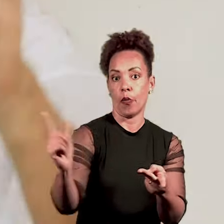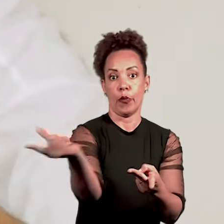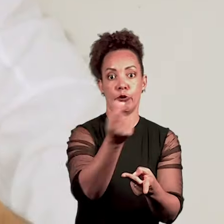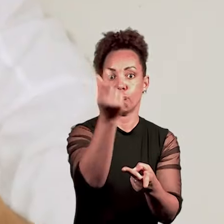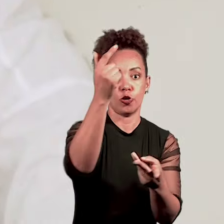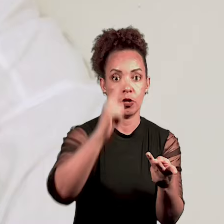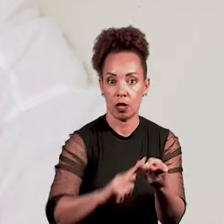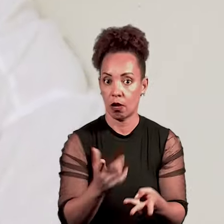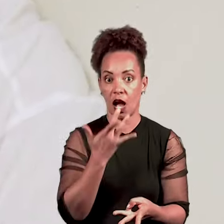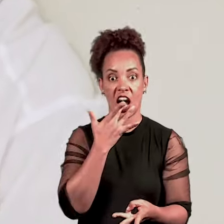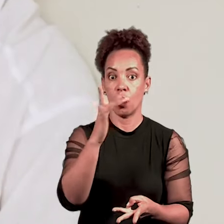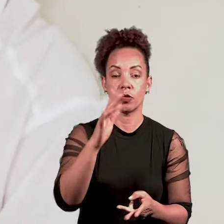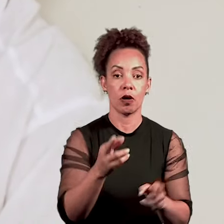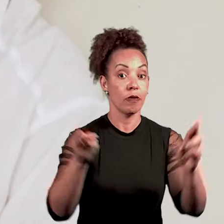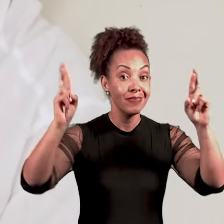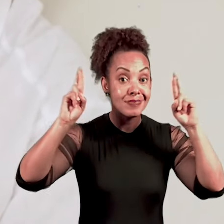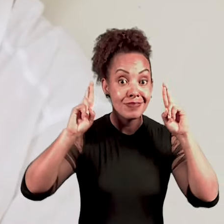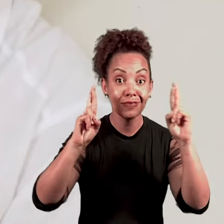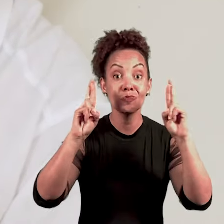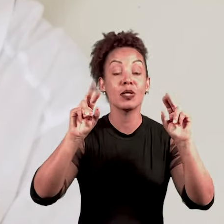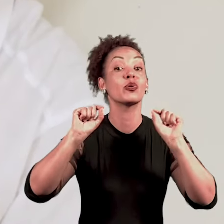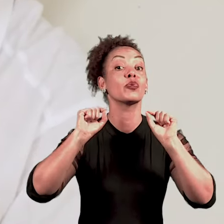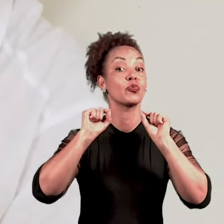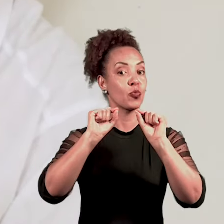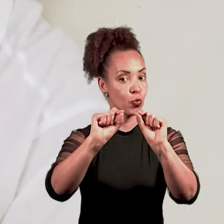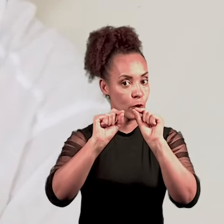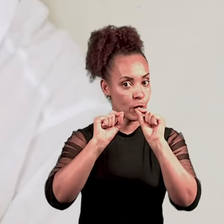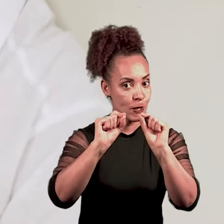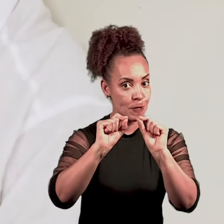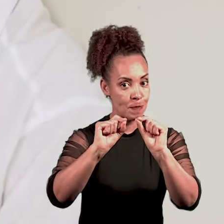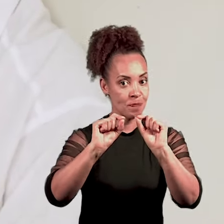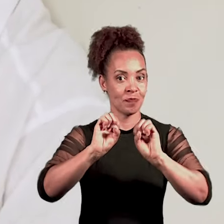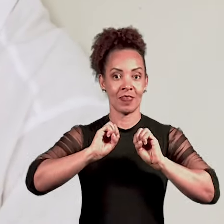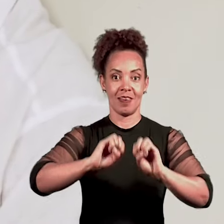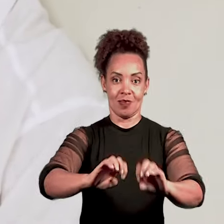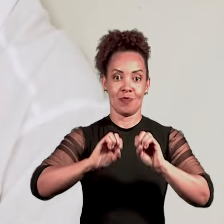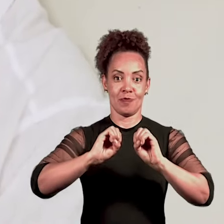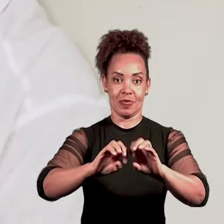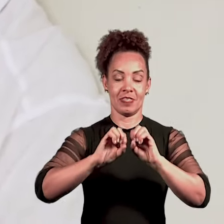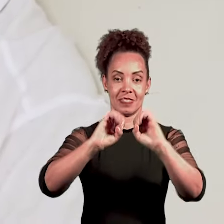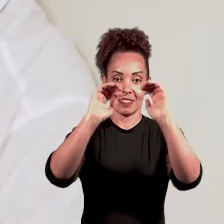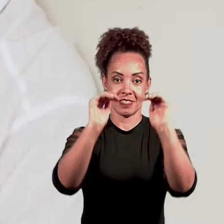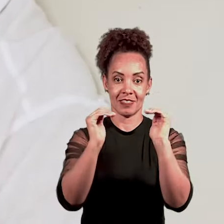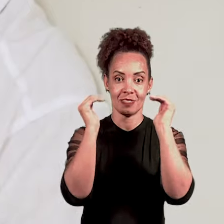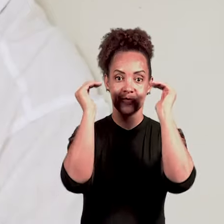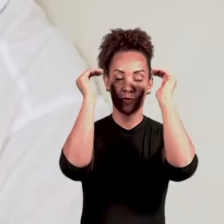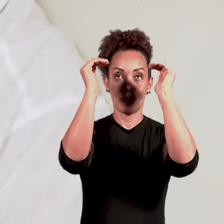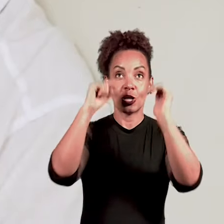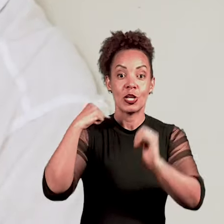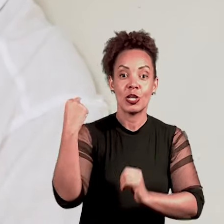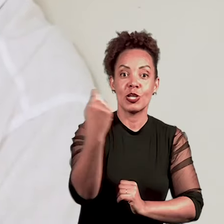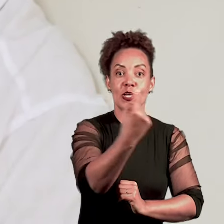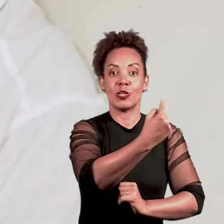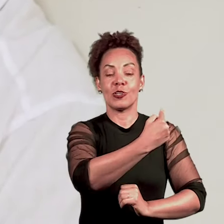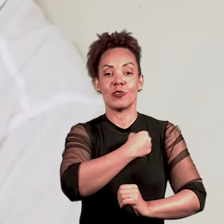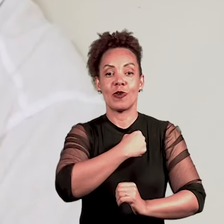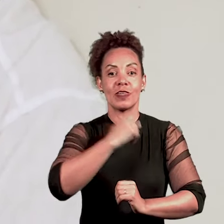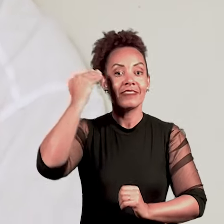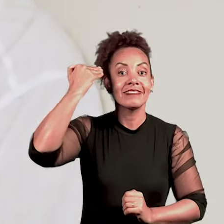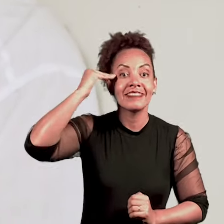nossa esperança de salvação era o quê? O ensino superior, que nós julgávamos como